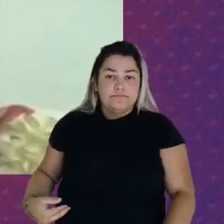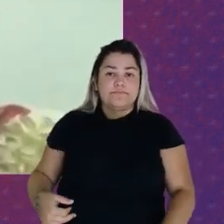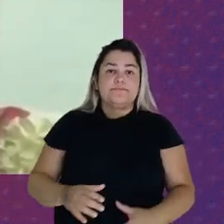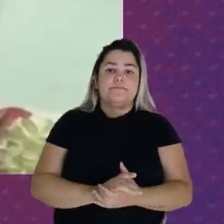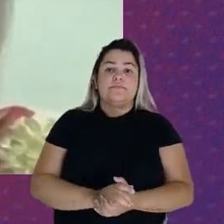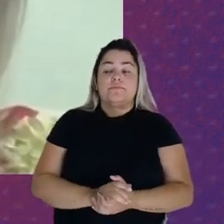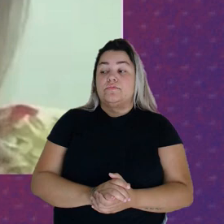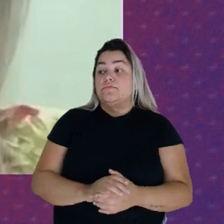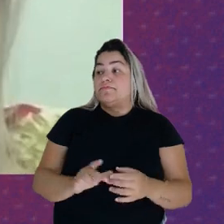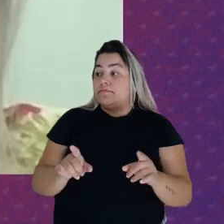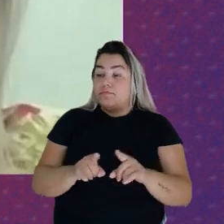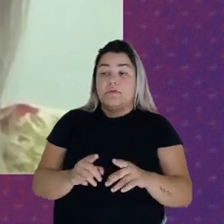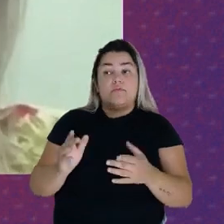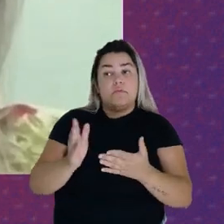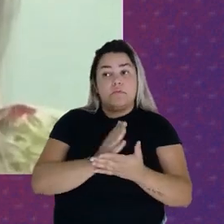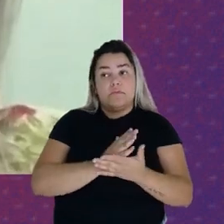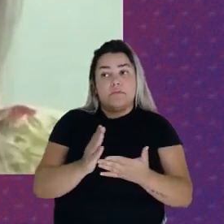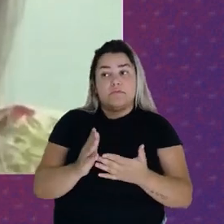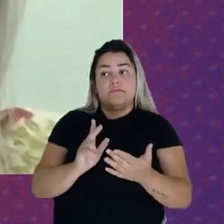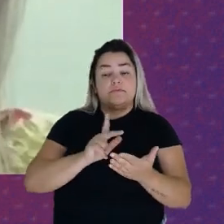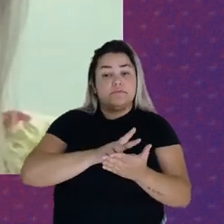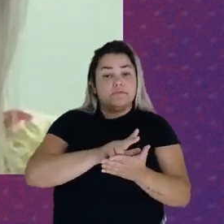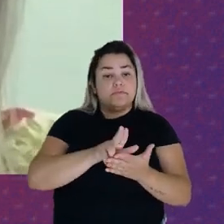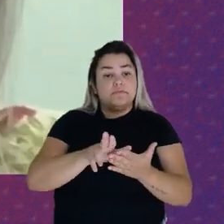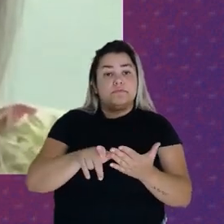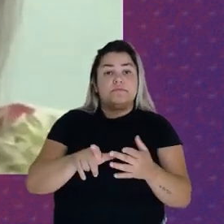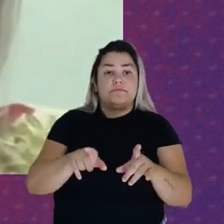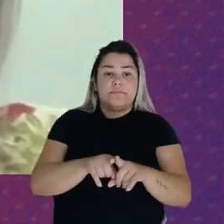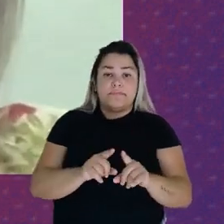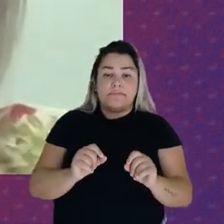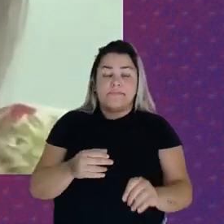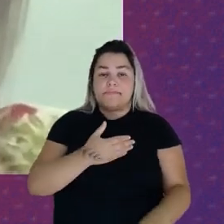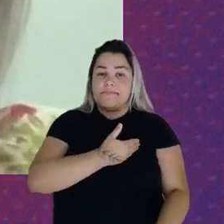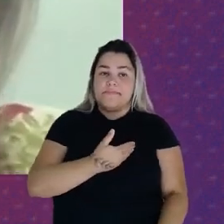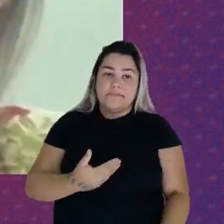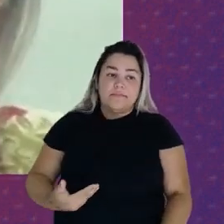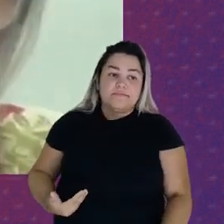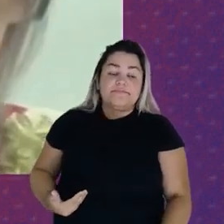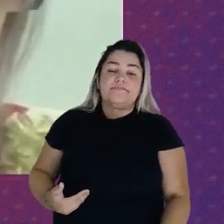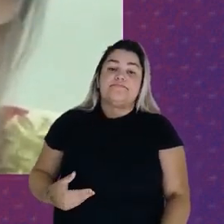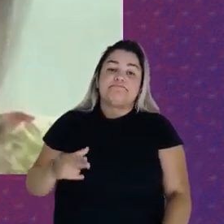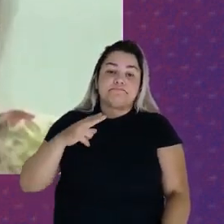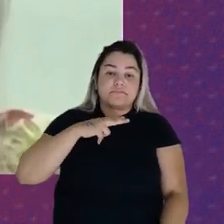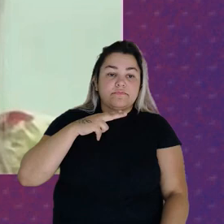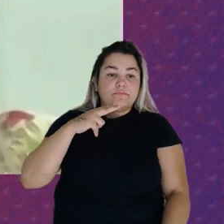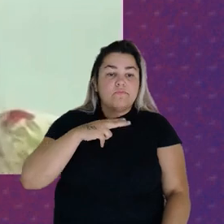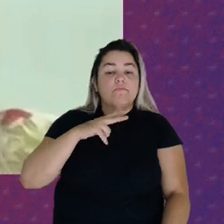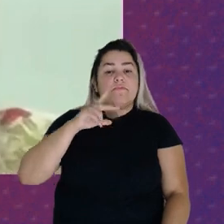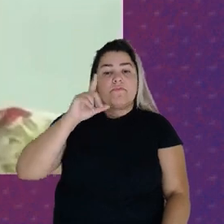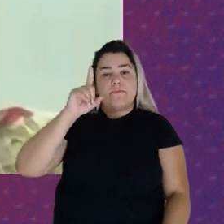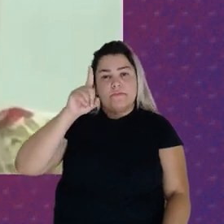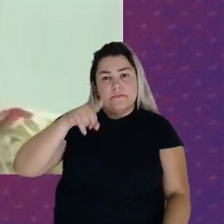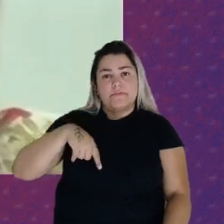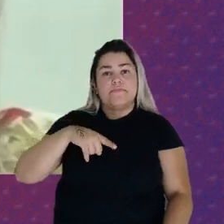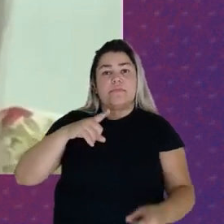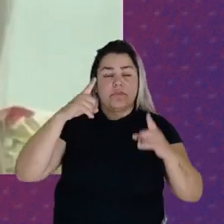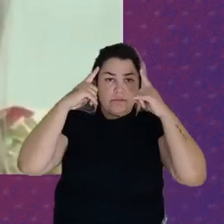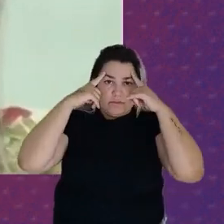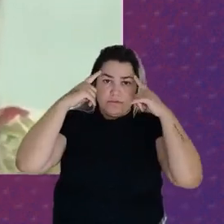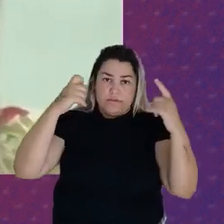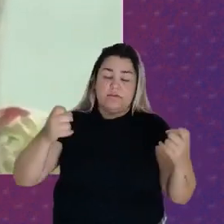uma forma ou de outra, nos diversos espaços públicos e privados, seja na forma de violência